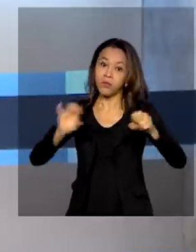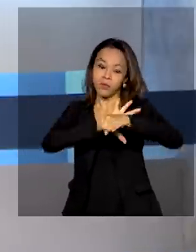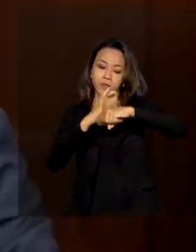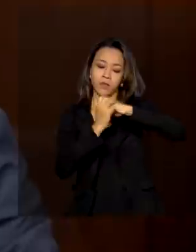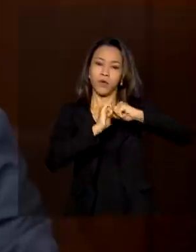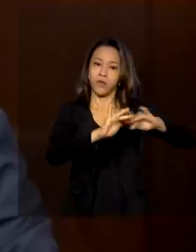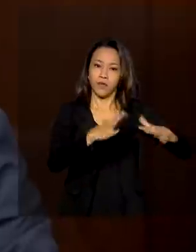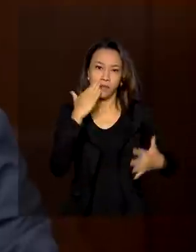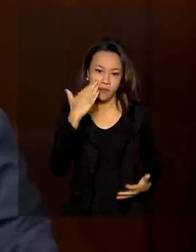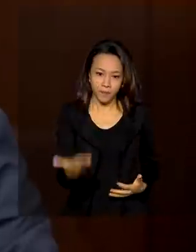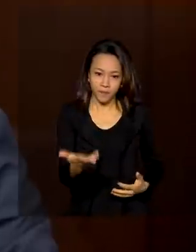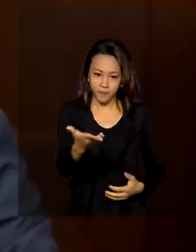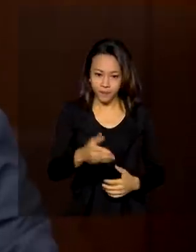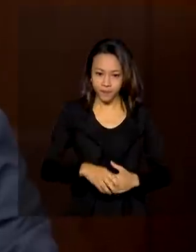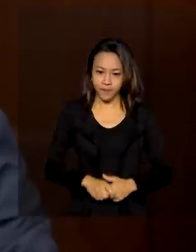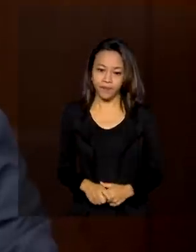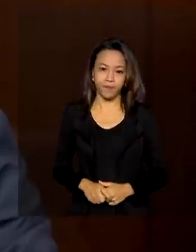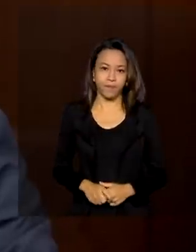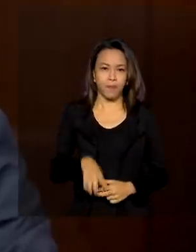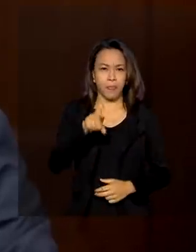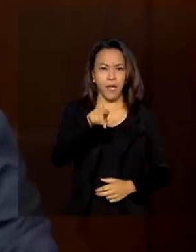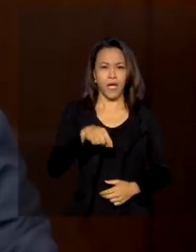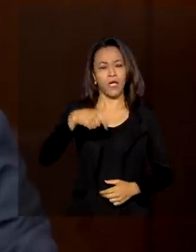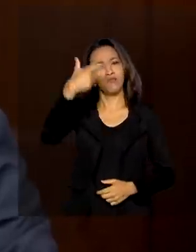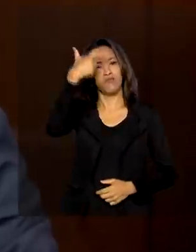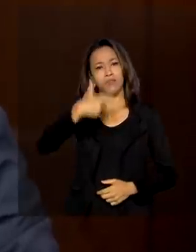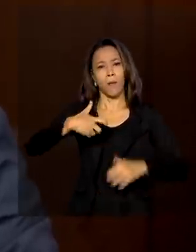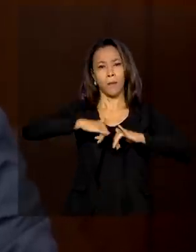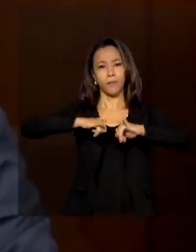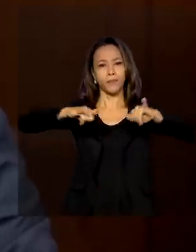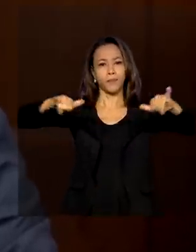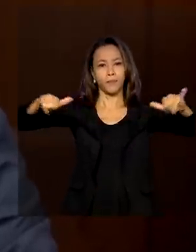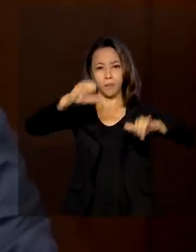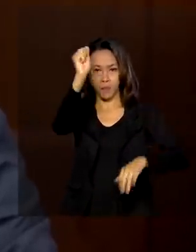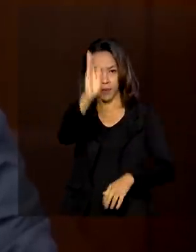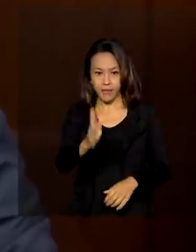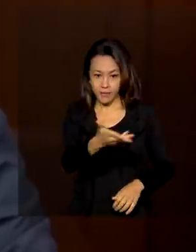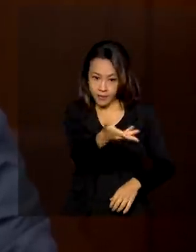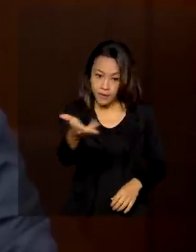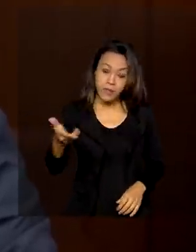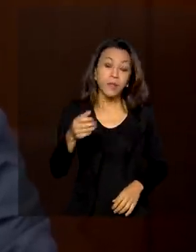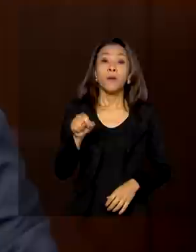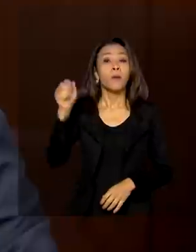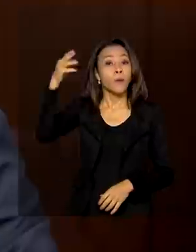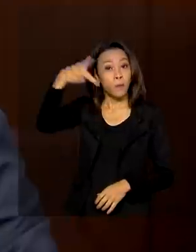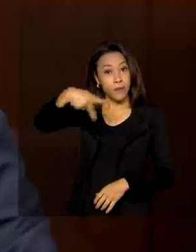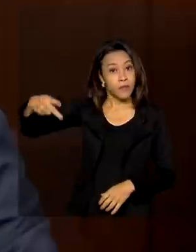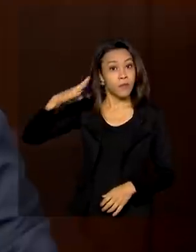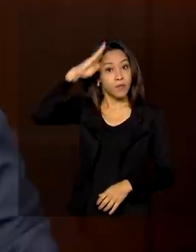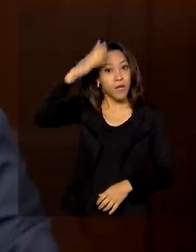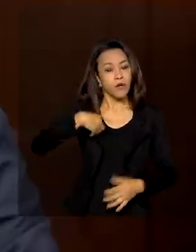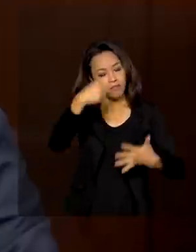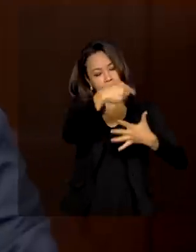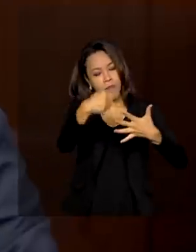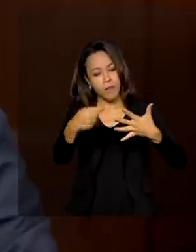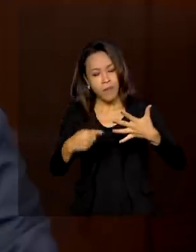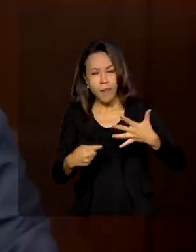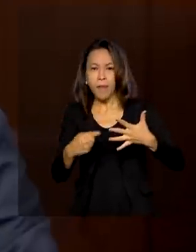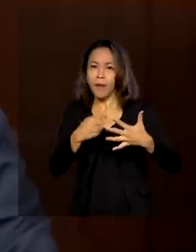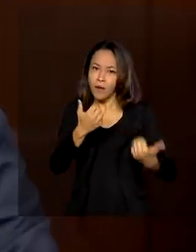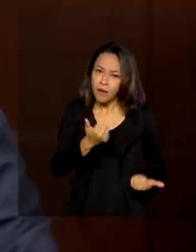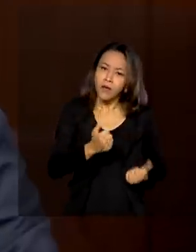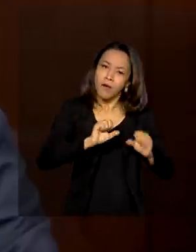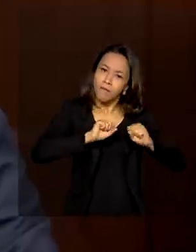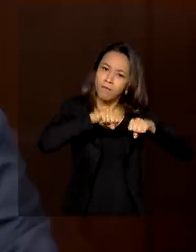também entrou num ciamento a nação Presidente bolsonaro reforça ações adotadas durante